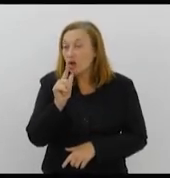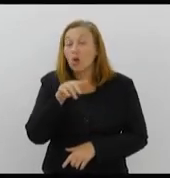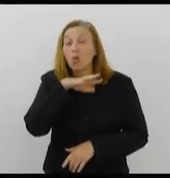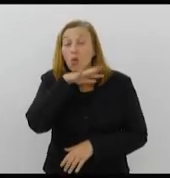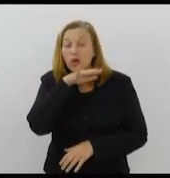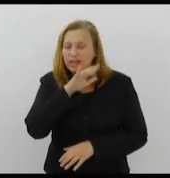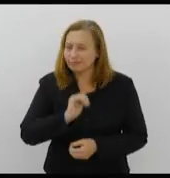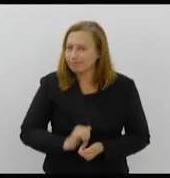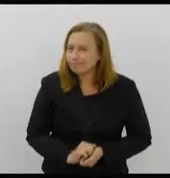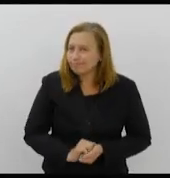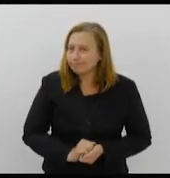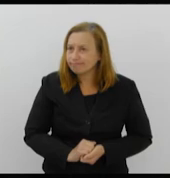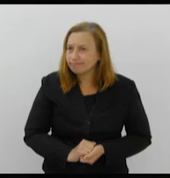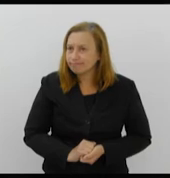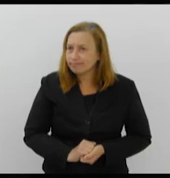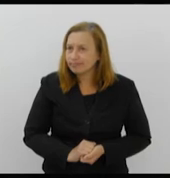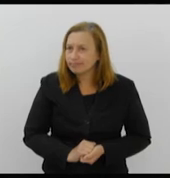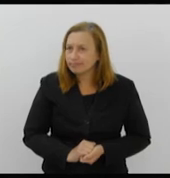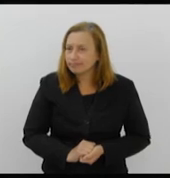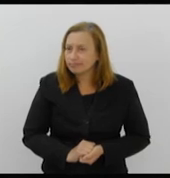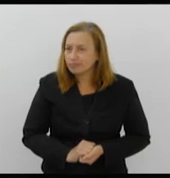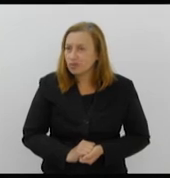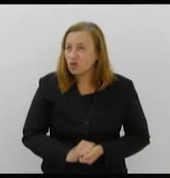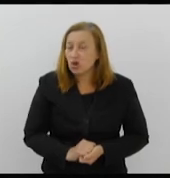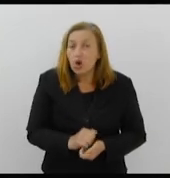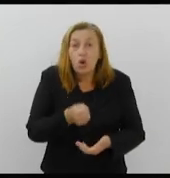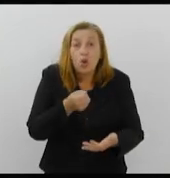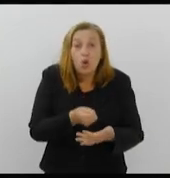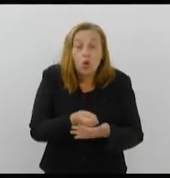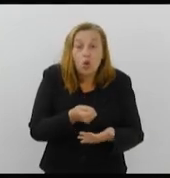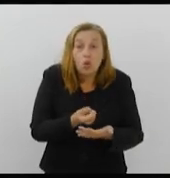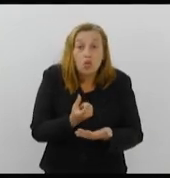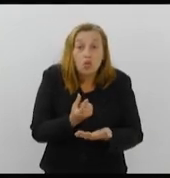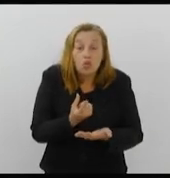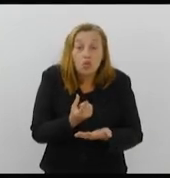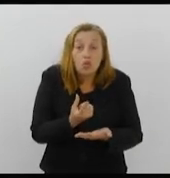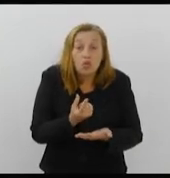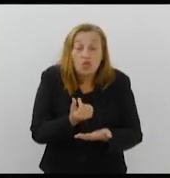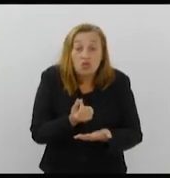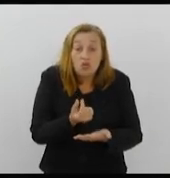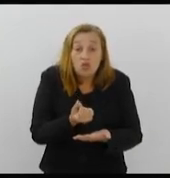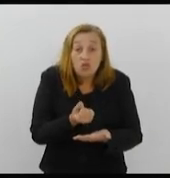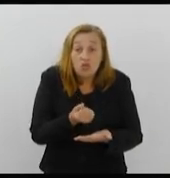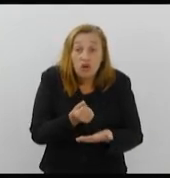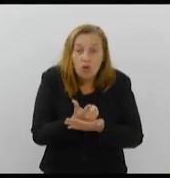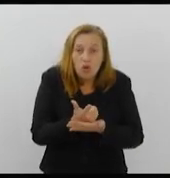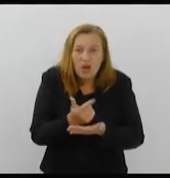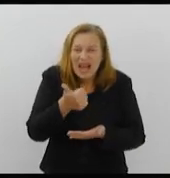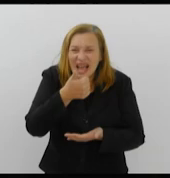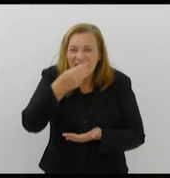qualidade, cobrando R$ 14,30 o metro cúbico, taxa mínima,